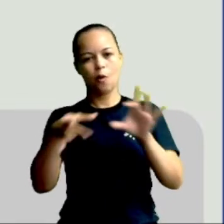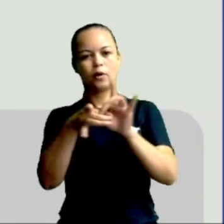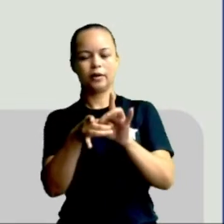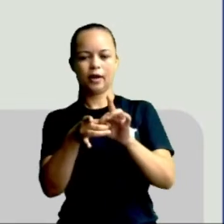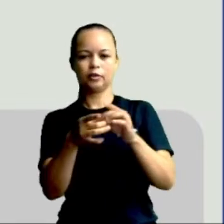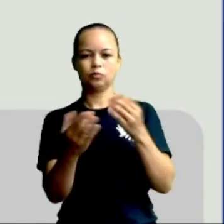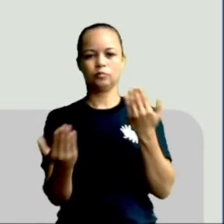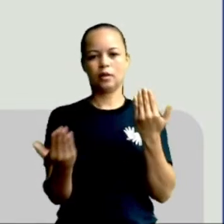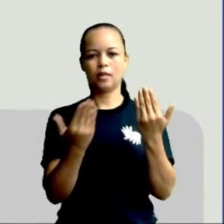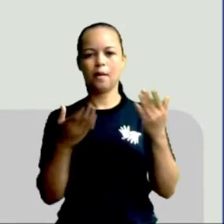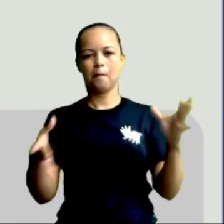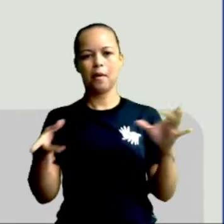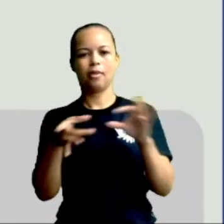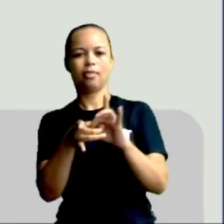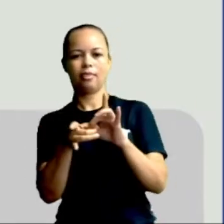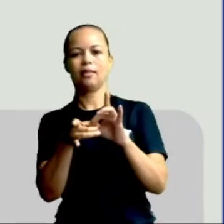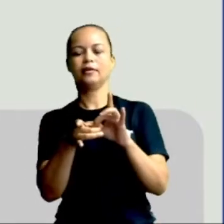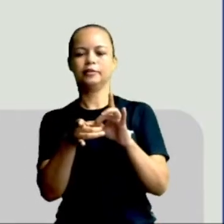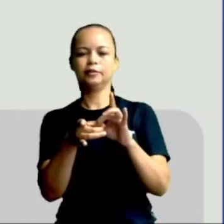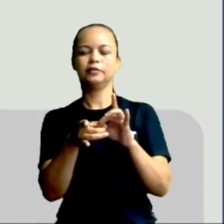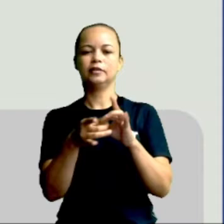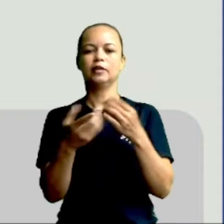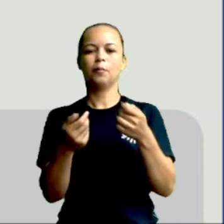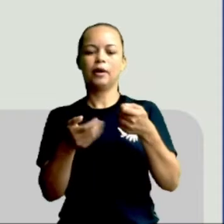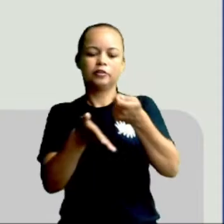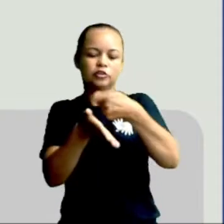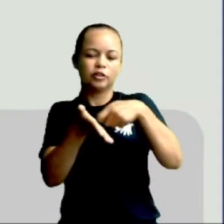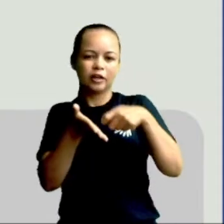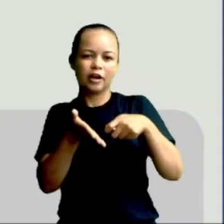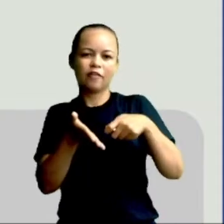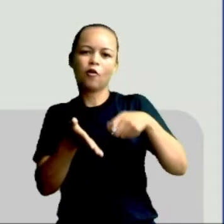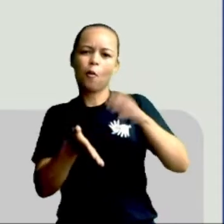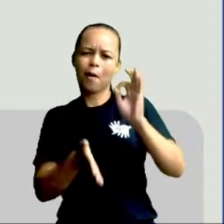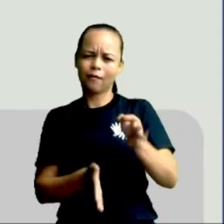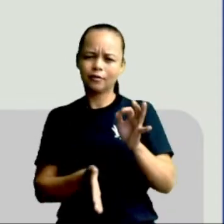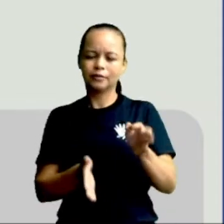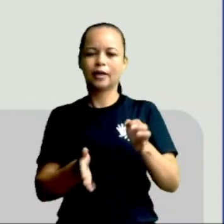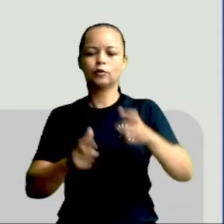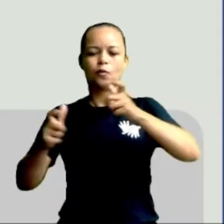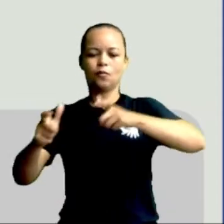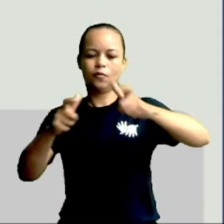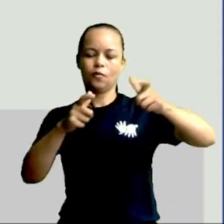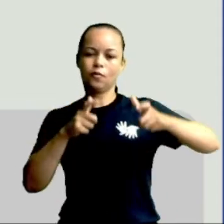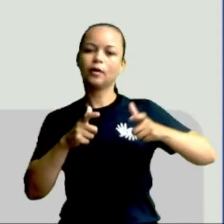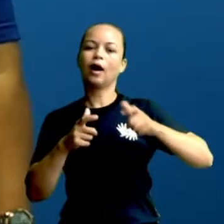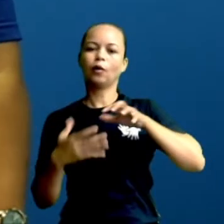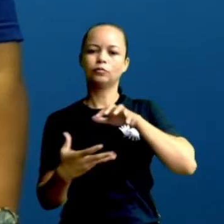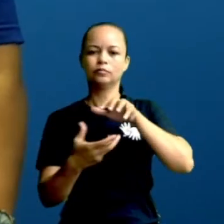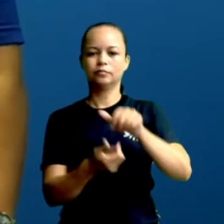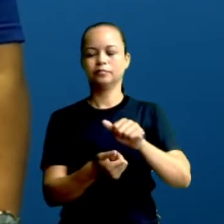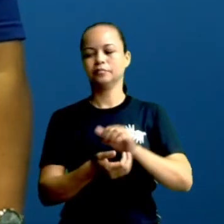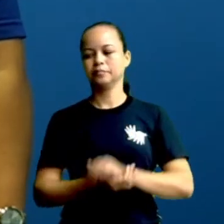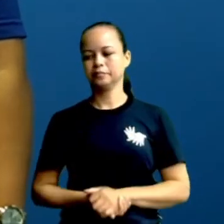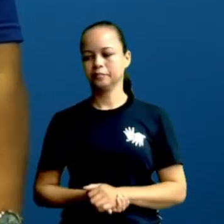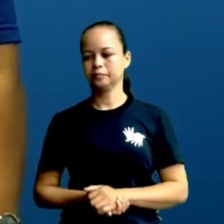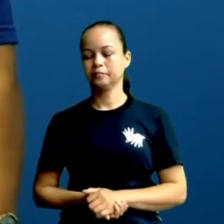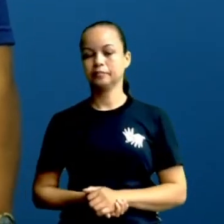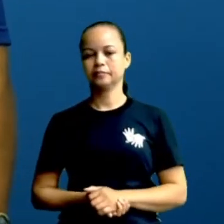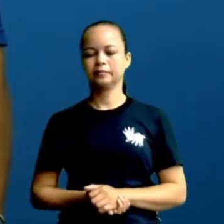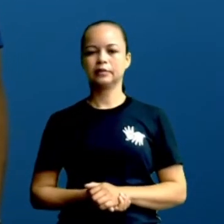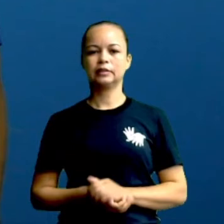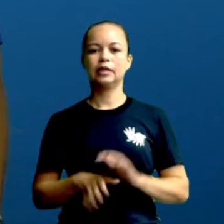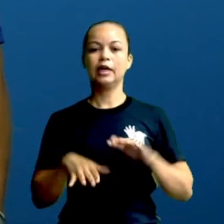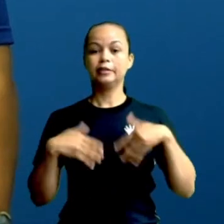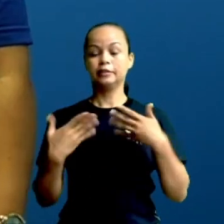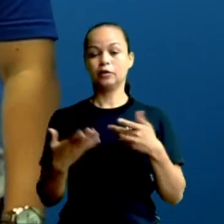uma dependente da outra, para descrever de forma correta um local da superfície terrestre, tá? Então,